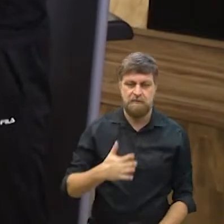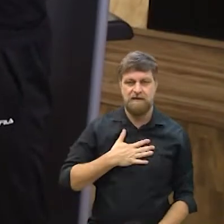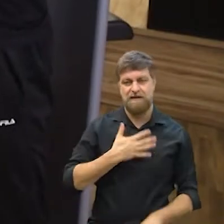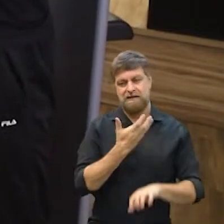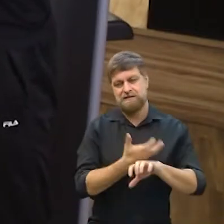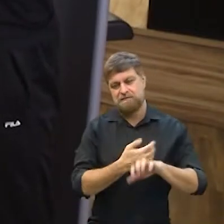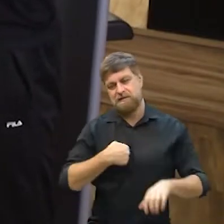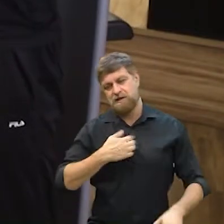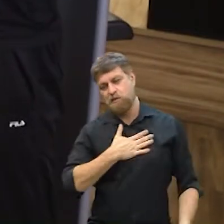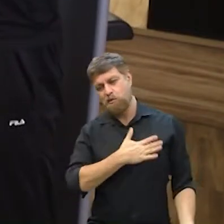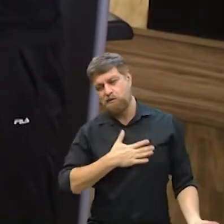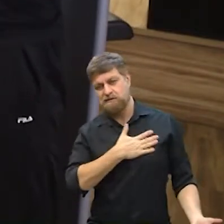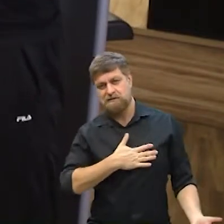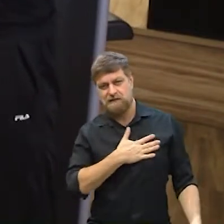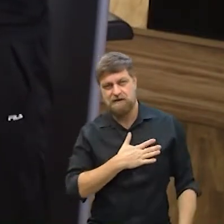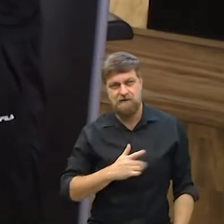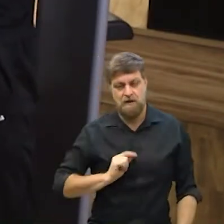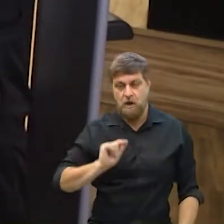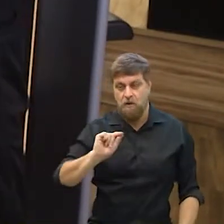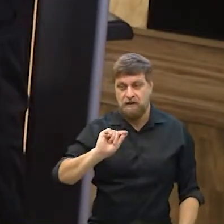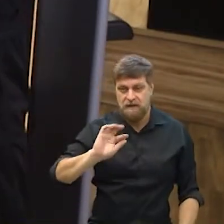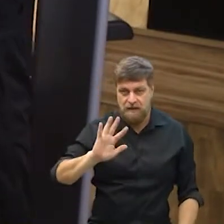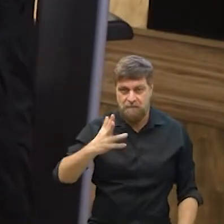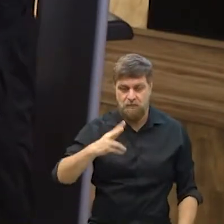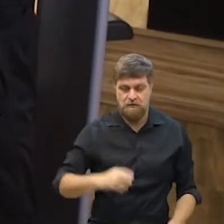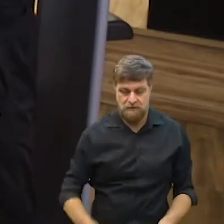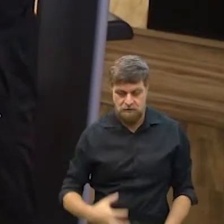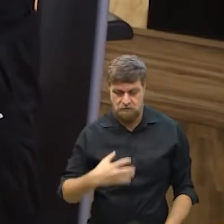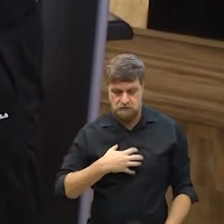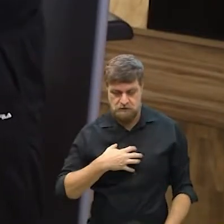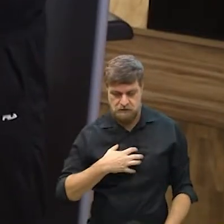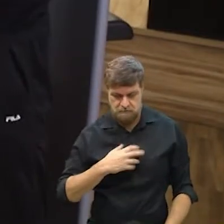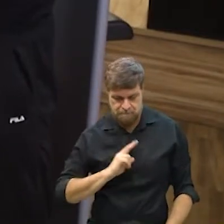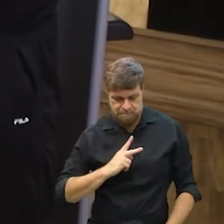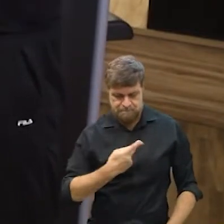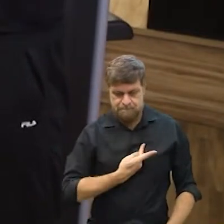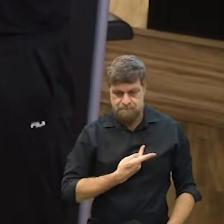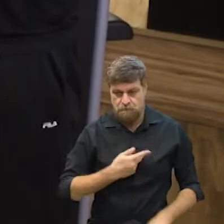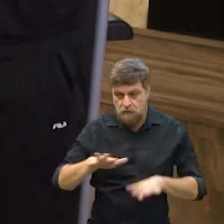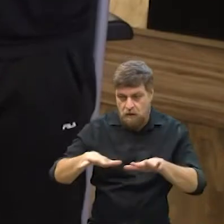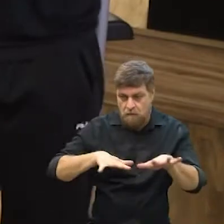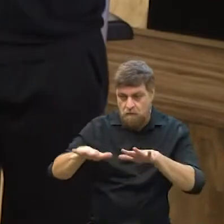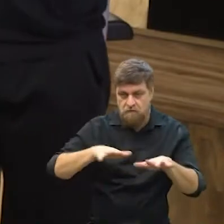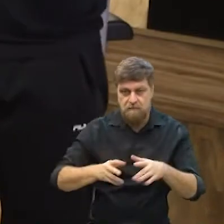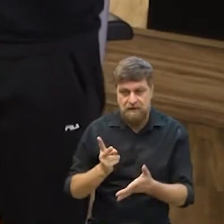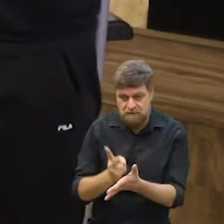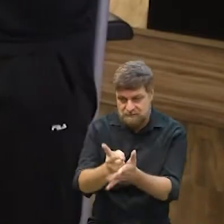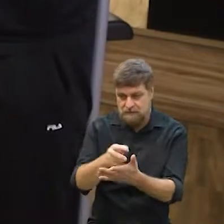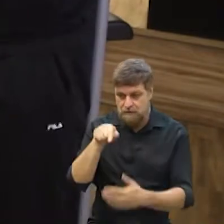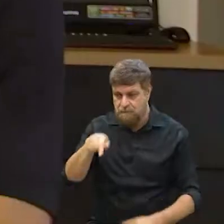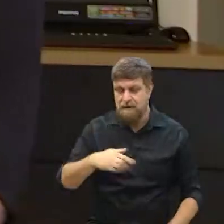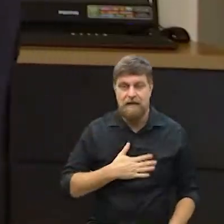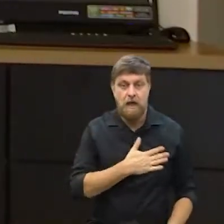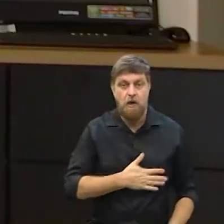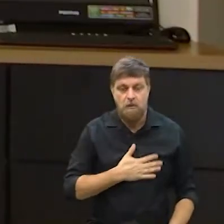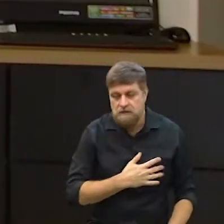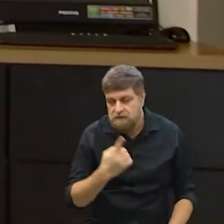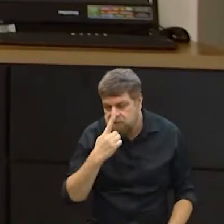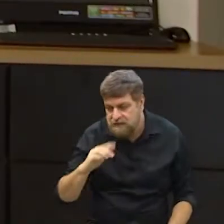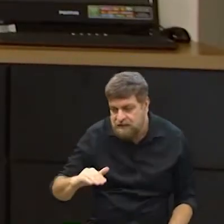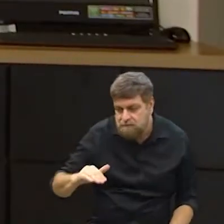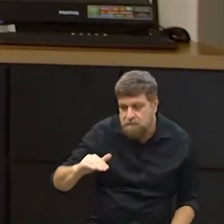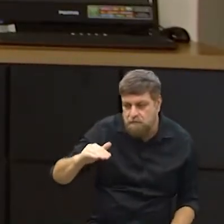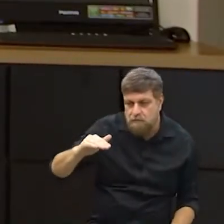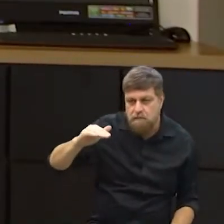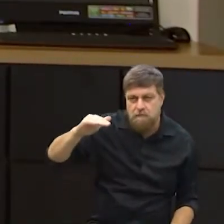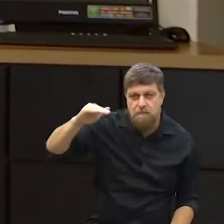minha matéria predileta. E outra, o que faz mudança de hábito é ensinar a criança a se movimentar desde cedo para que ele goste, desde a